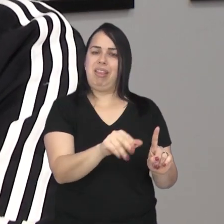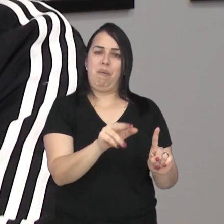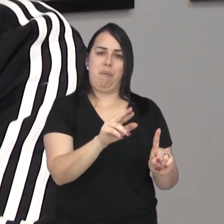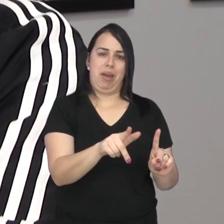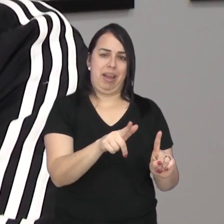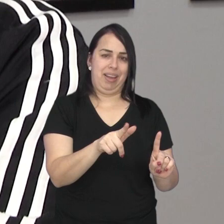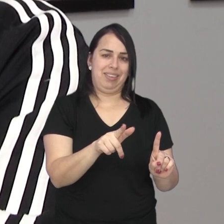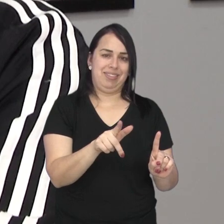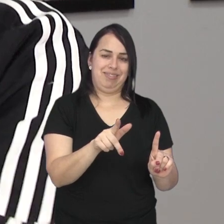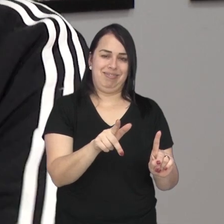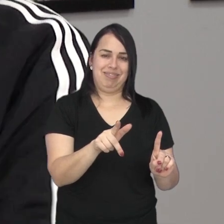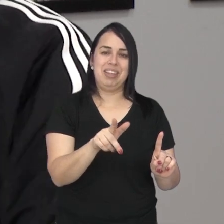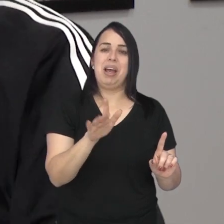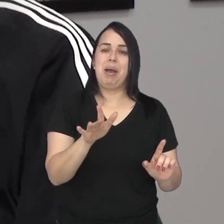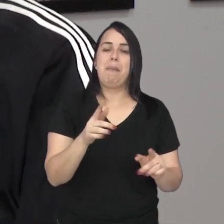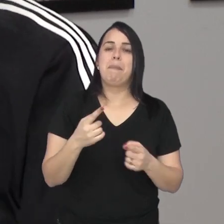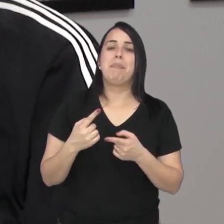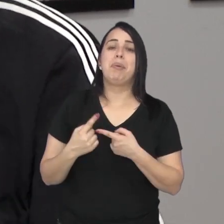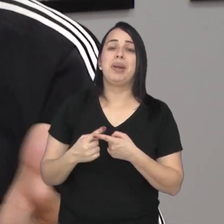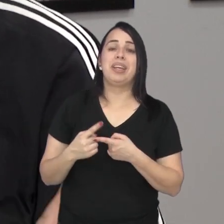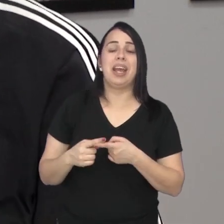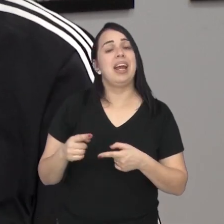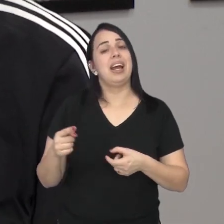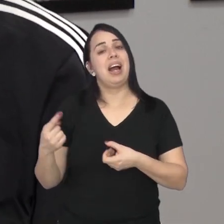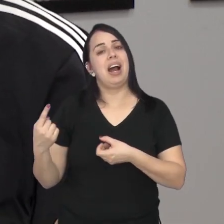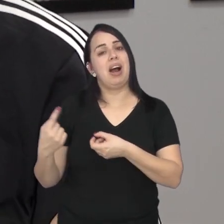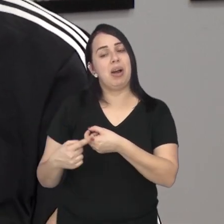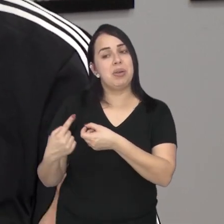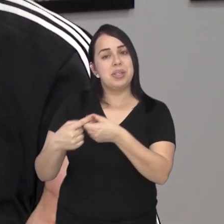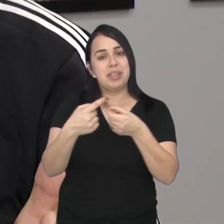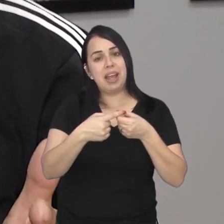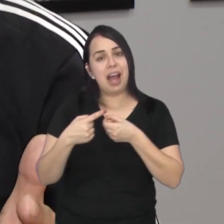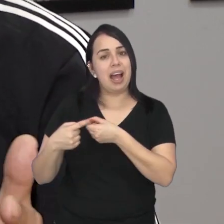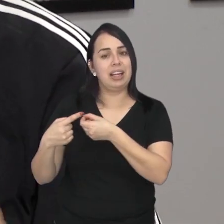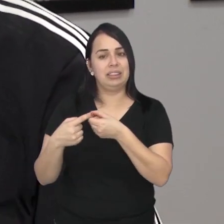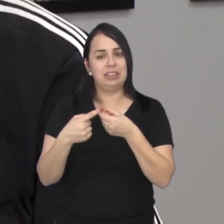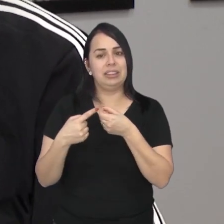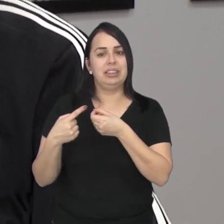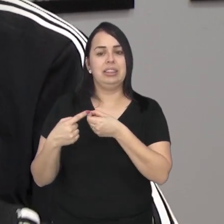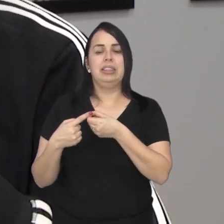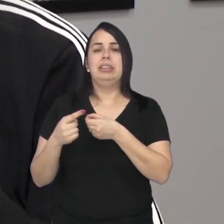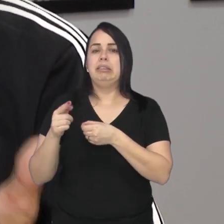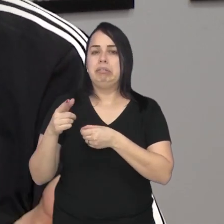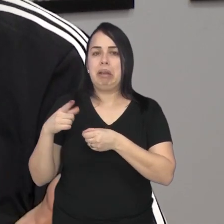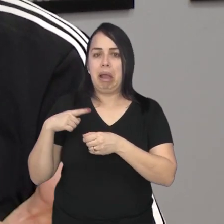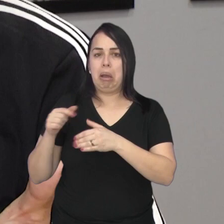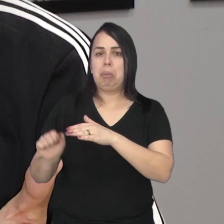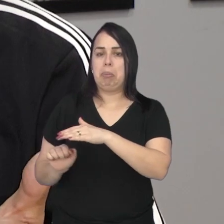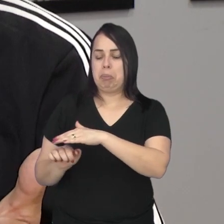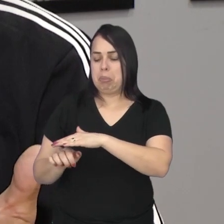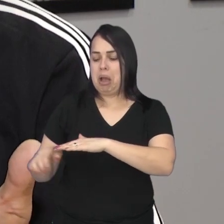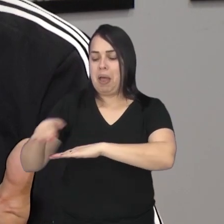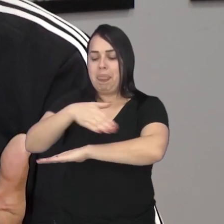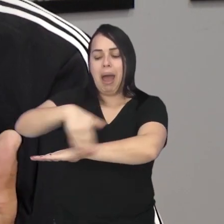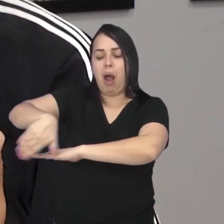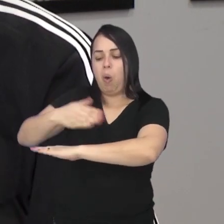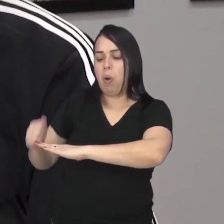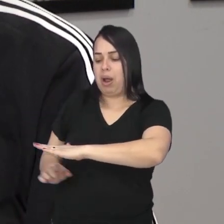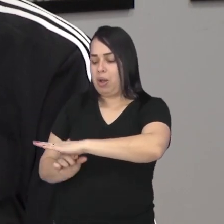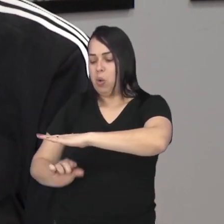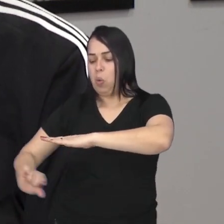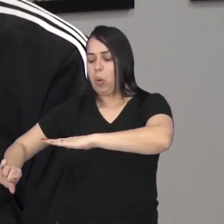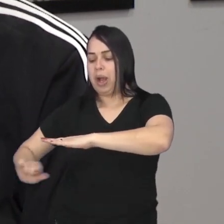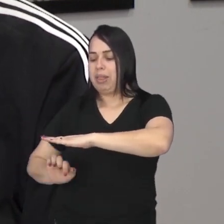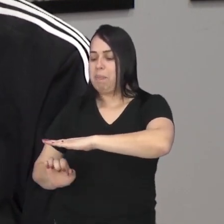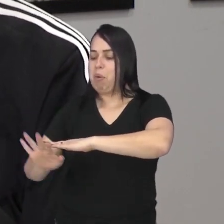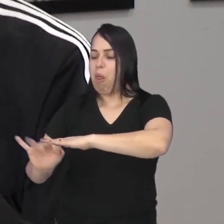desperdício, né? Porque na medida que os municípios, alguns, né, têm altos índices de perda, então